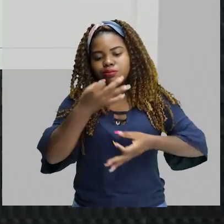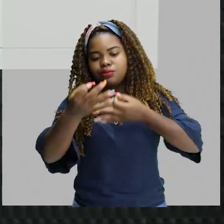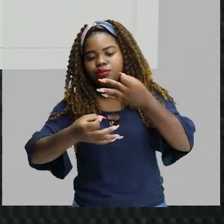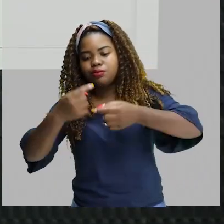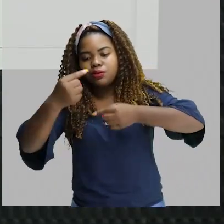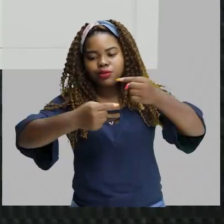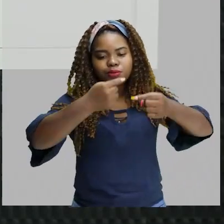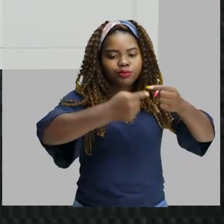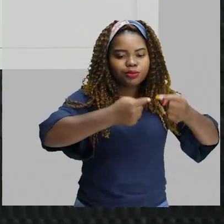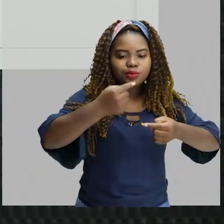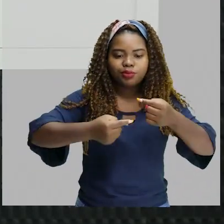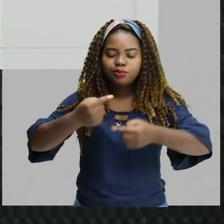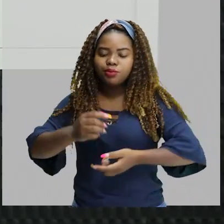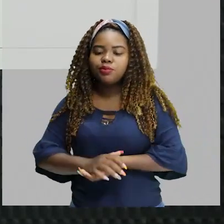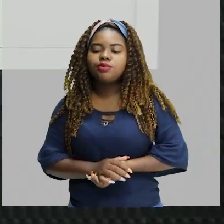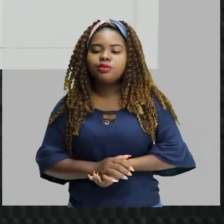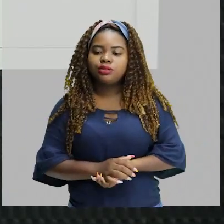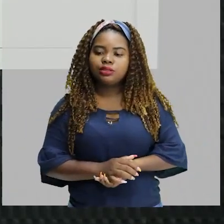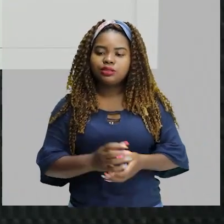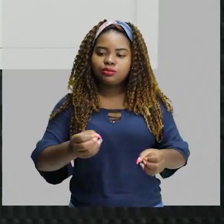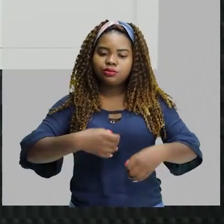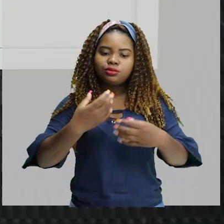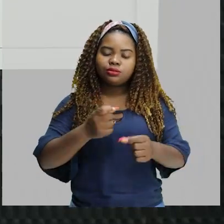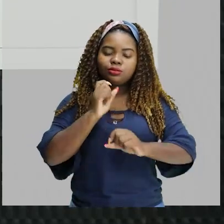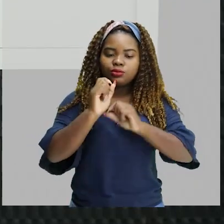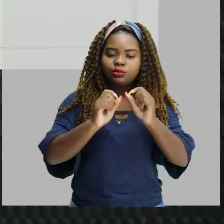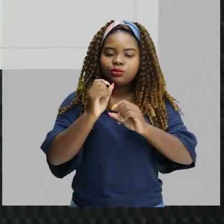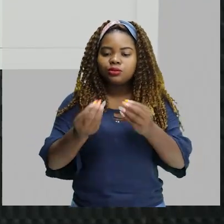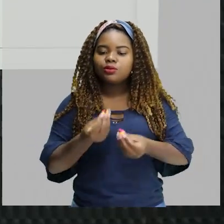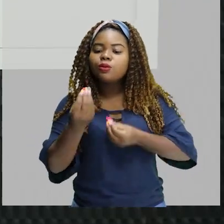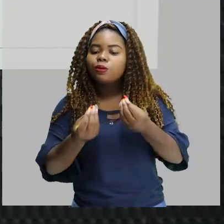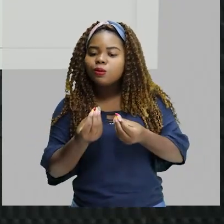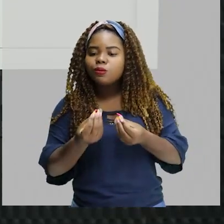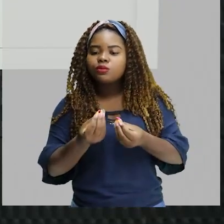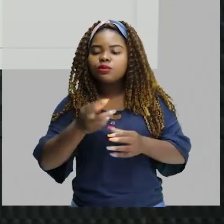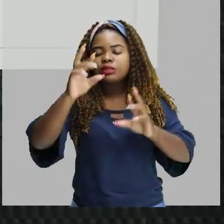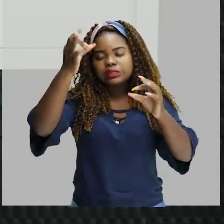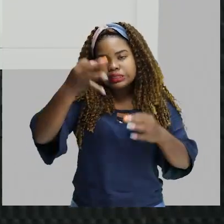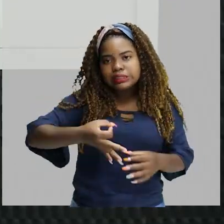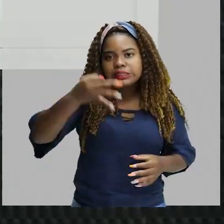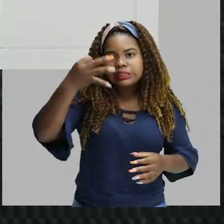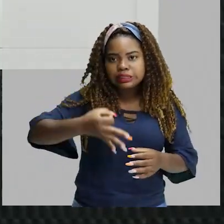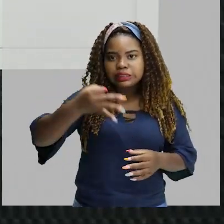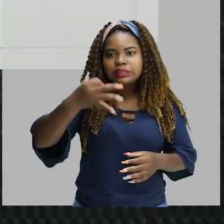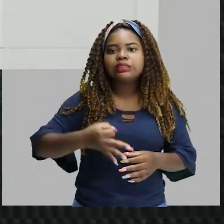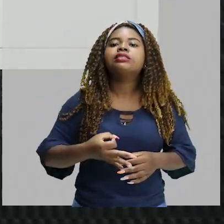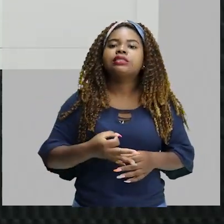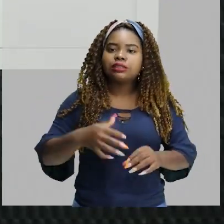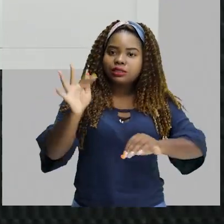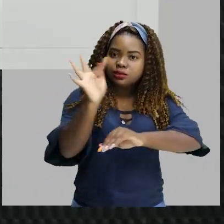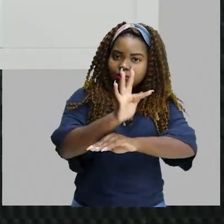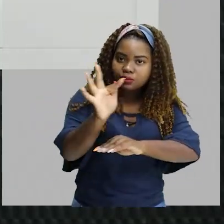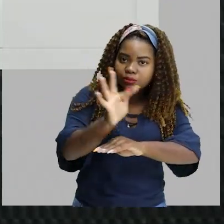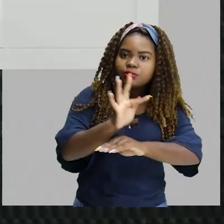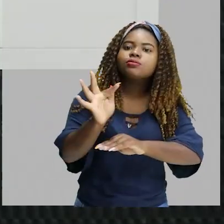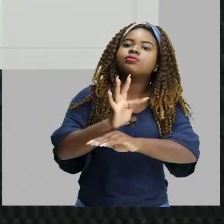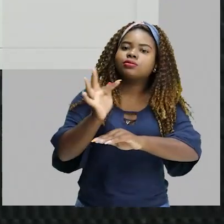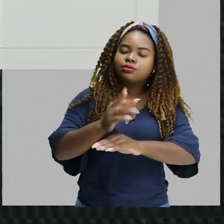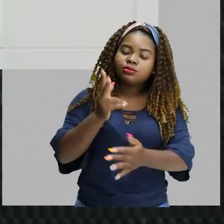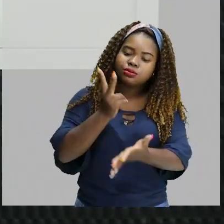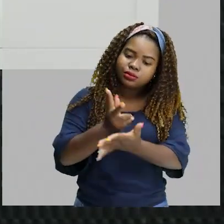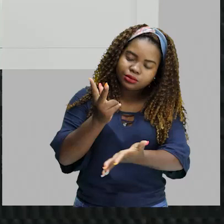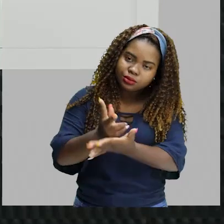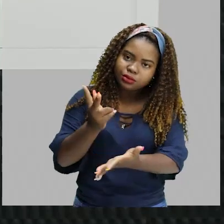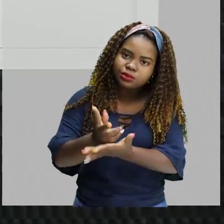E esta argumentação, ela vai ser produzida de forma coerente coesiva e, claro,